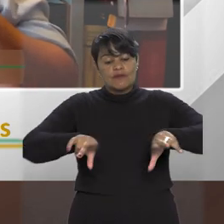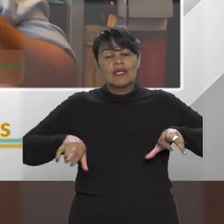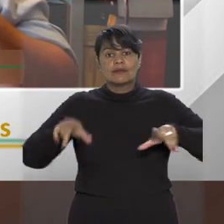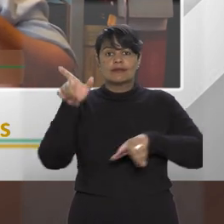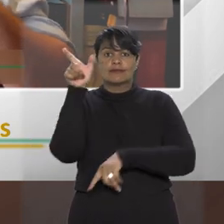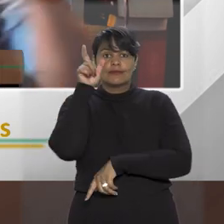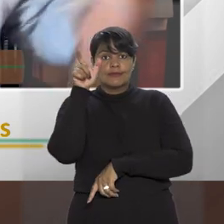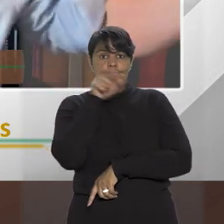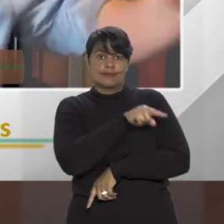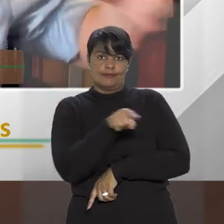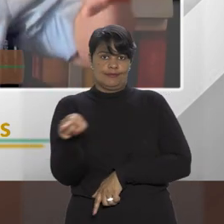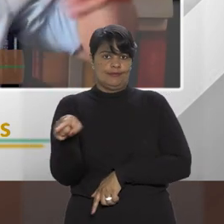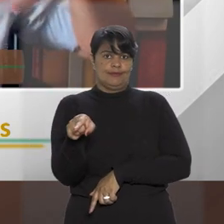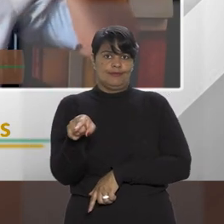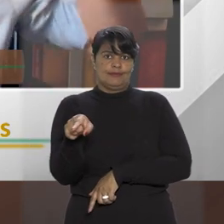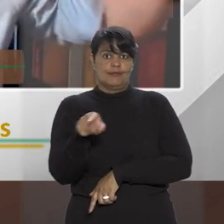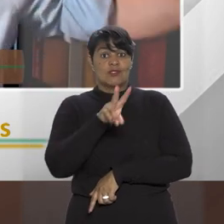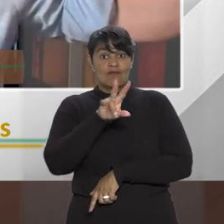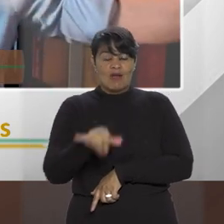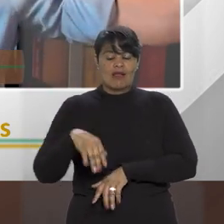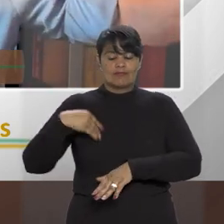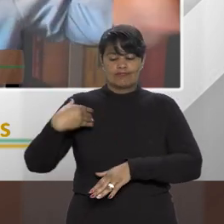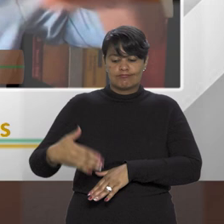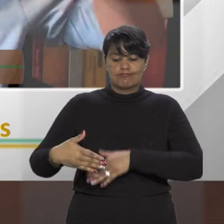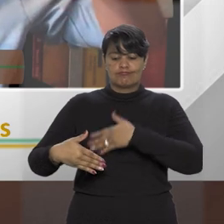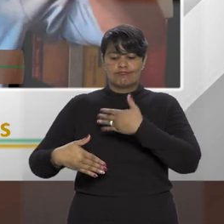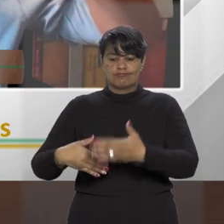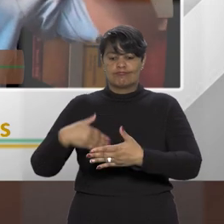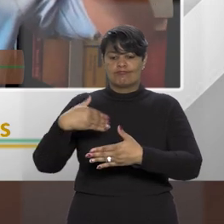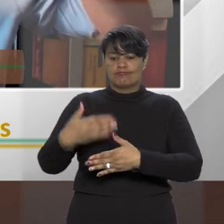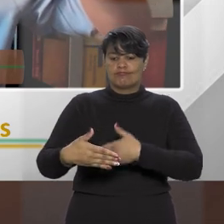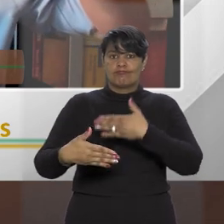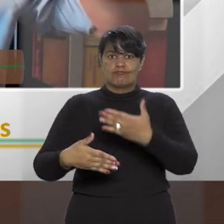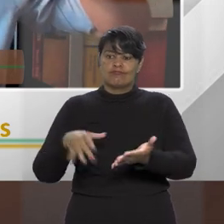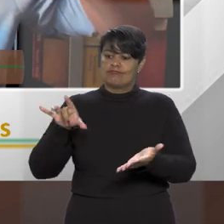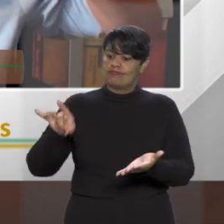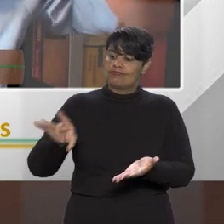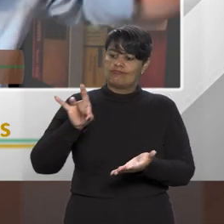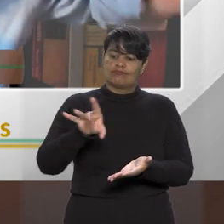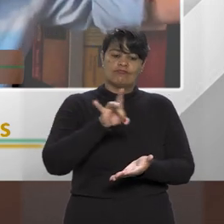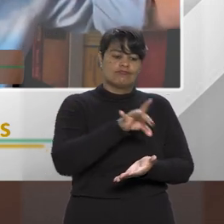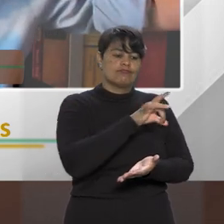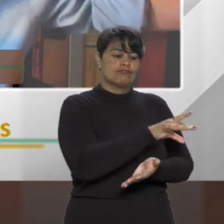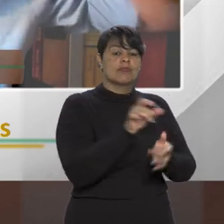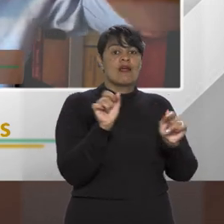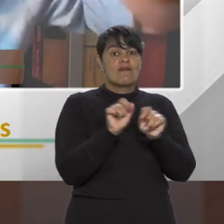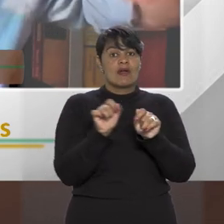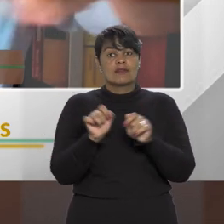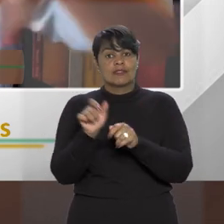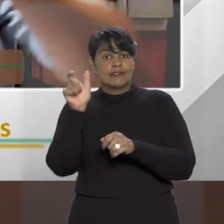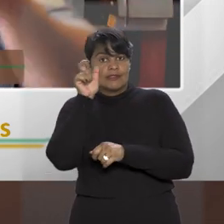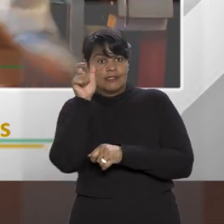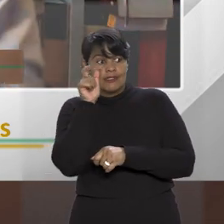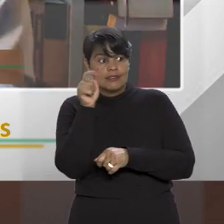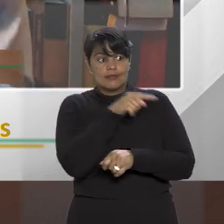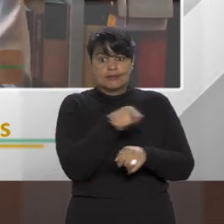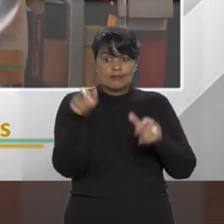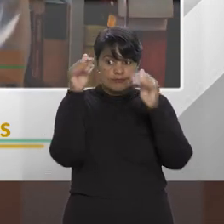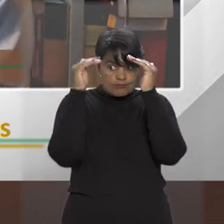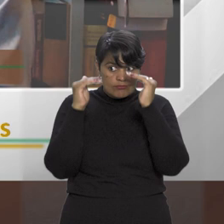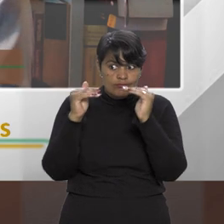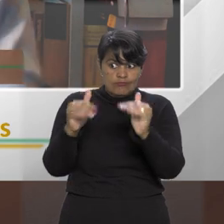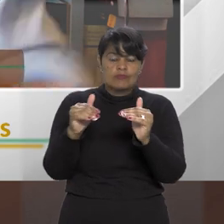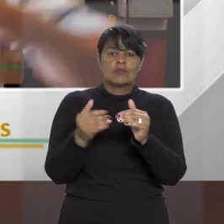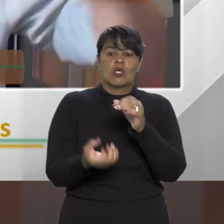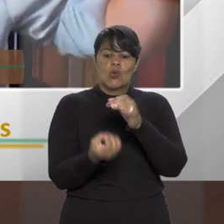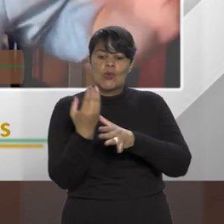atender os seus interesses, construindo os seus marcos regulatórios, as leis que vão regulando os